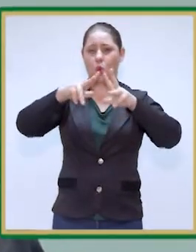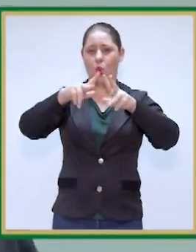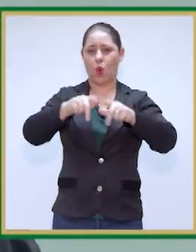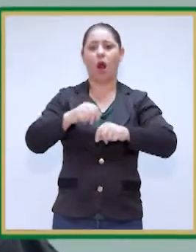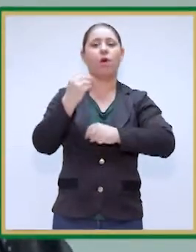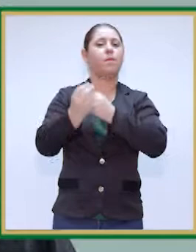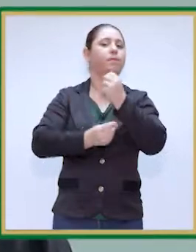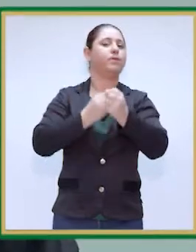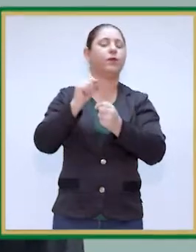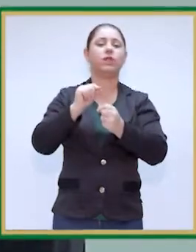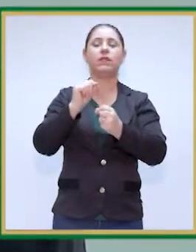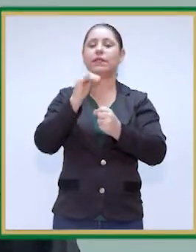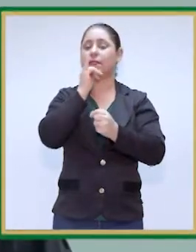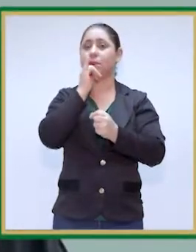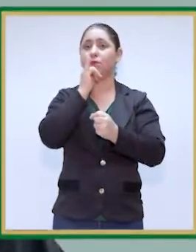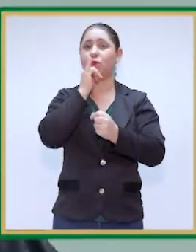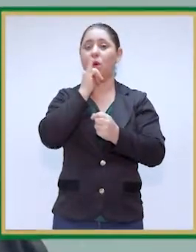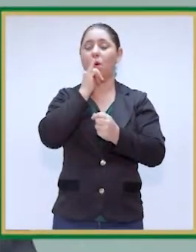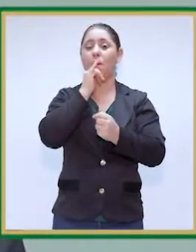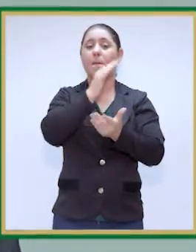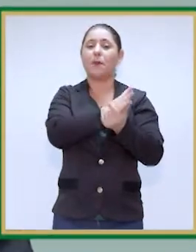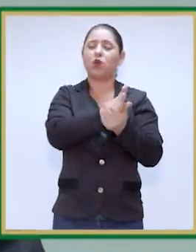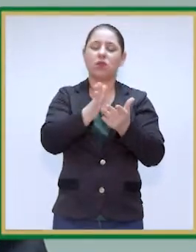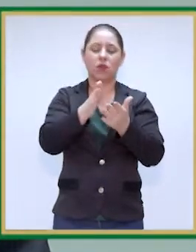tudo isso é como se fosse camadas,